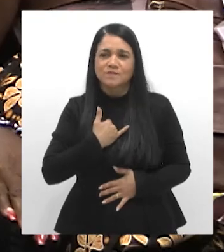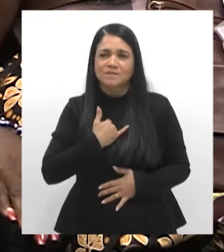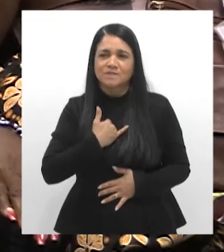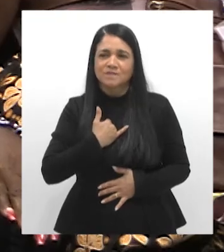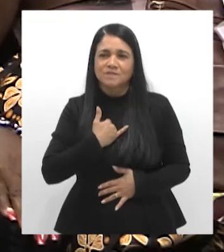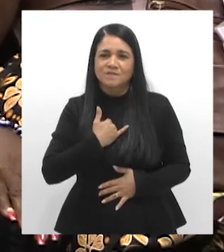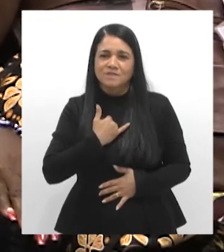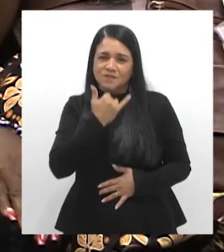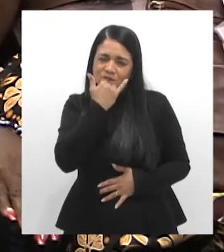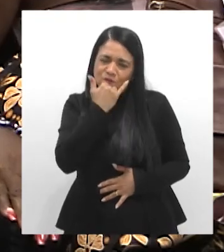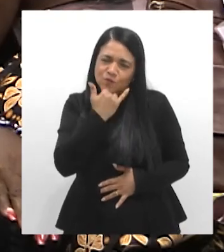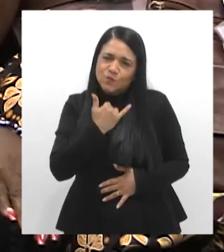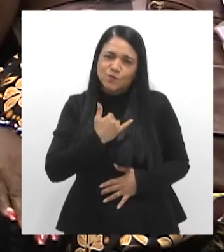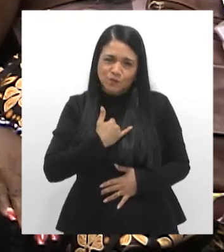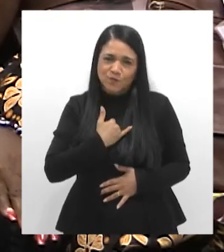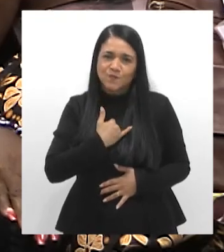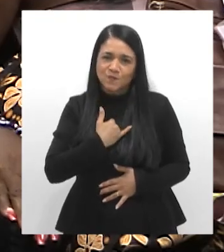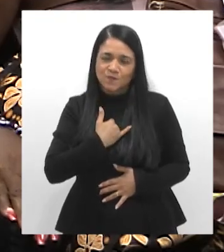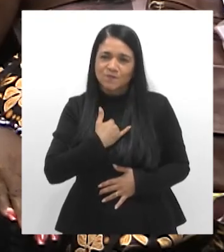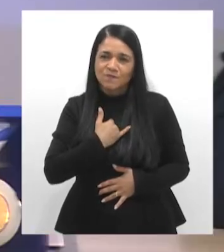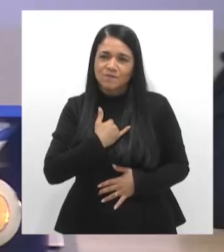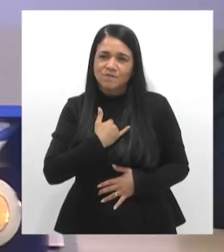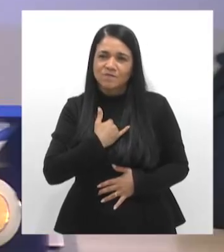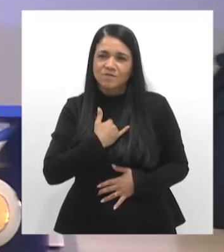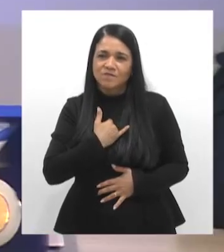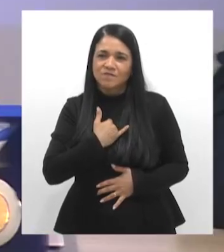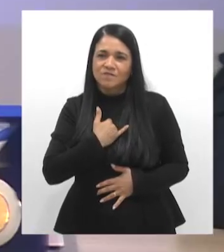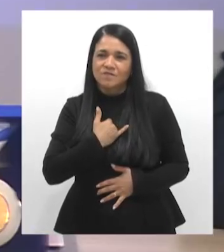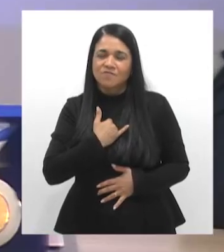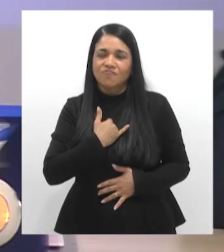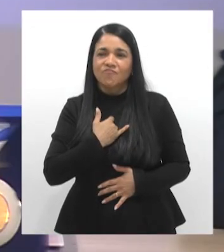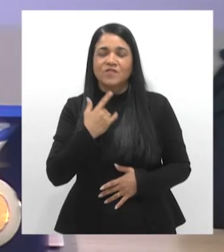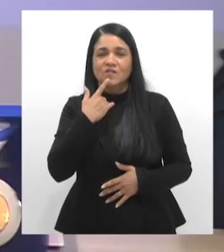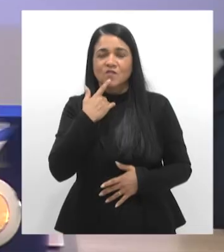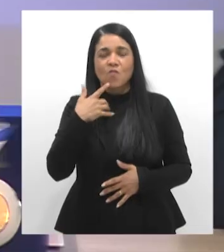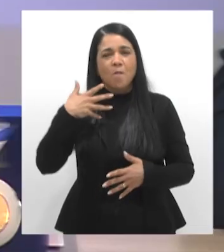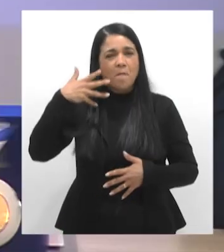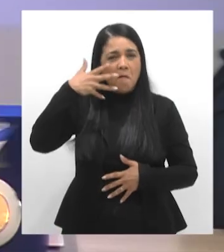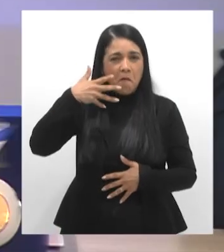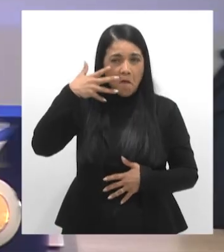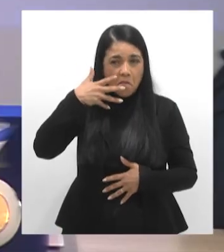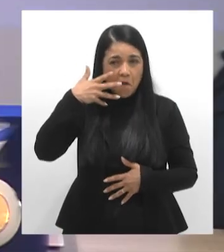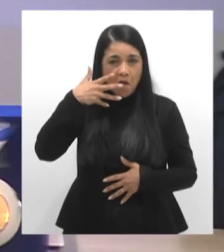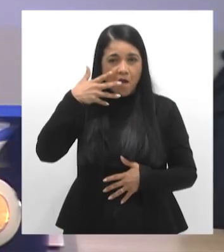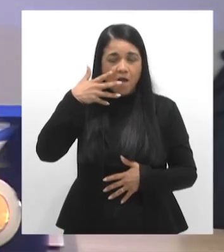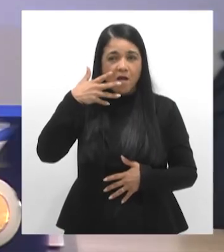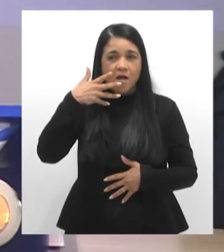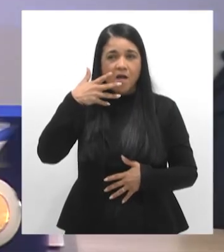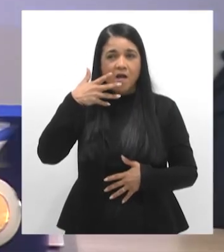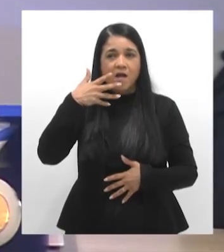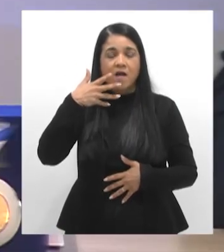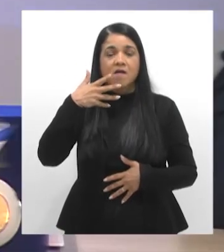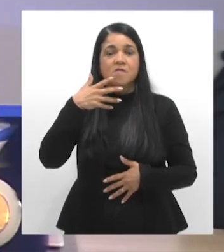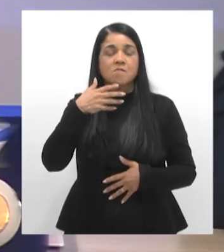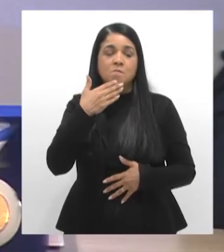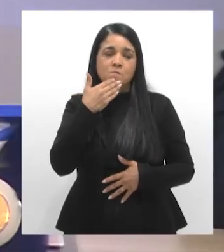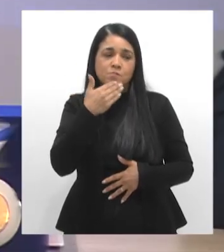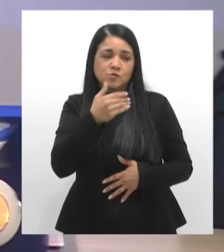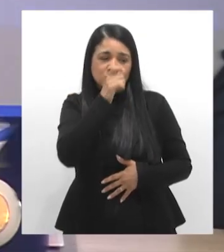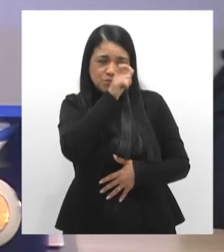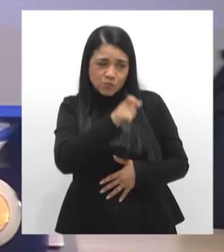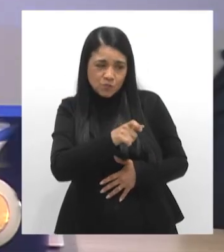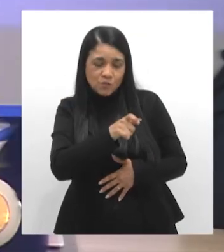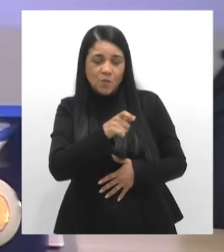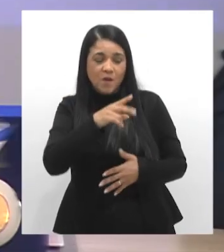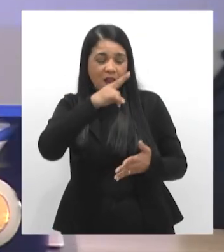mas eu vou pedir, em vez de eu falar de improviso, que alguém leia o meu